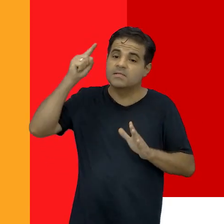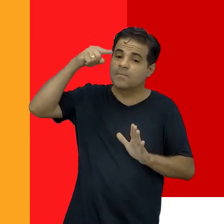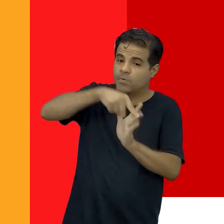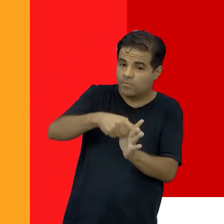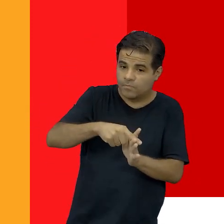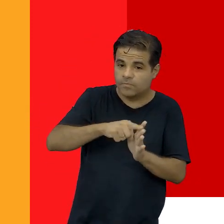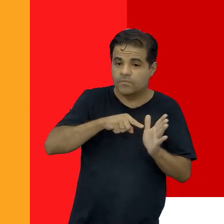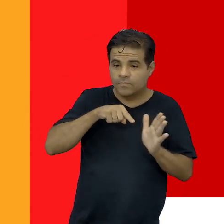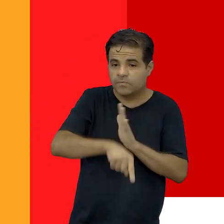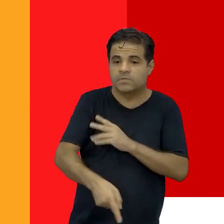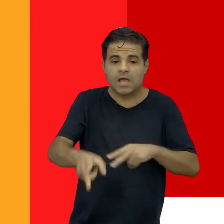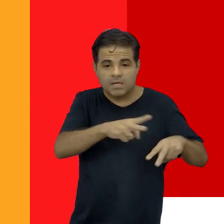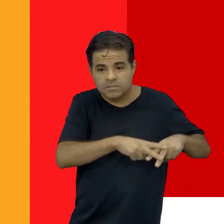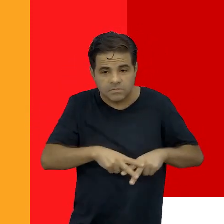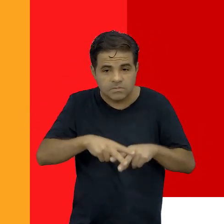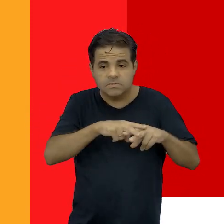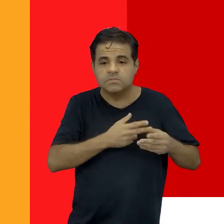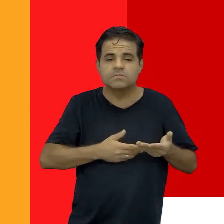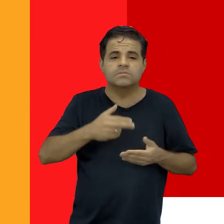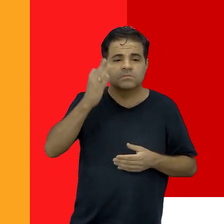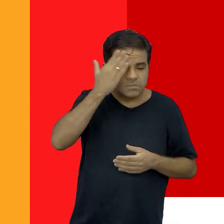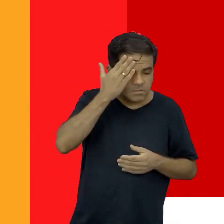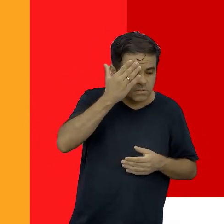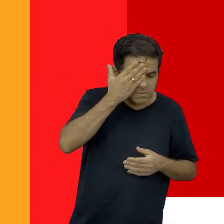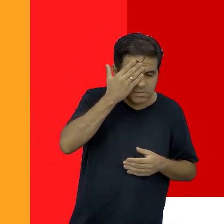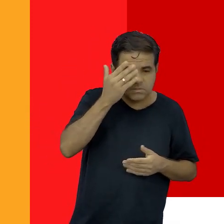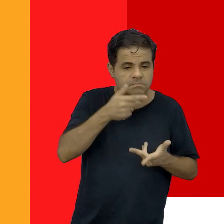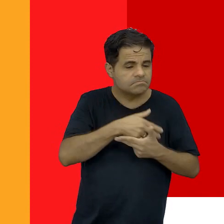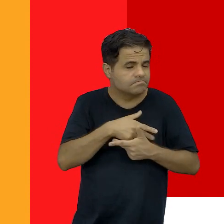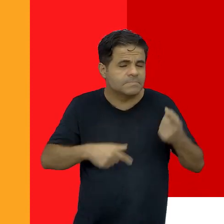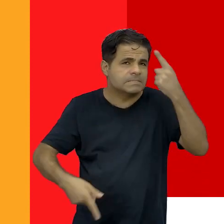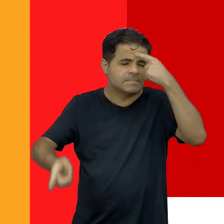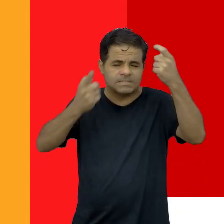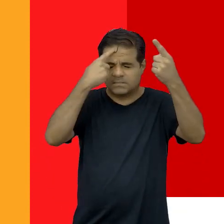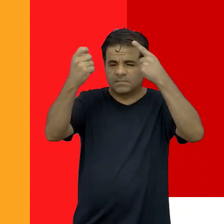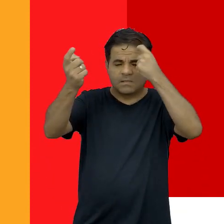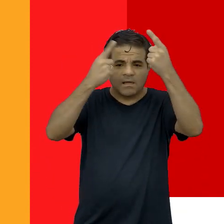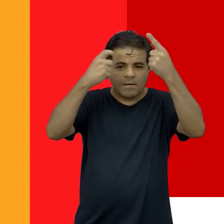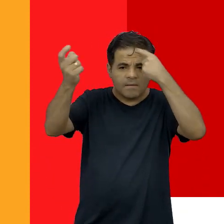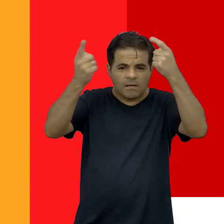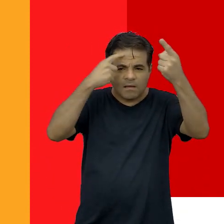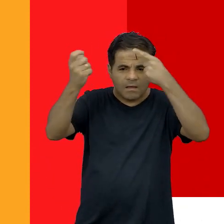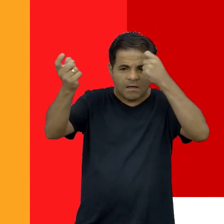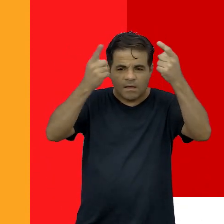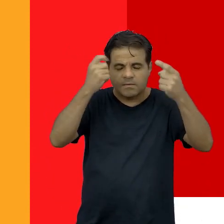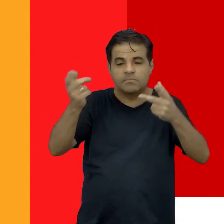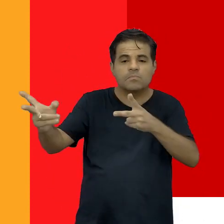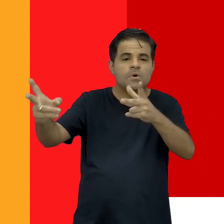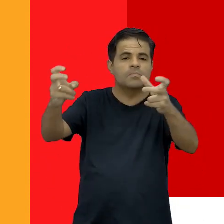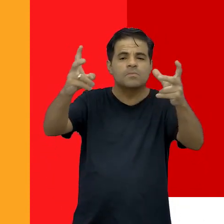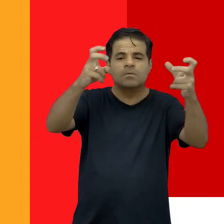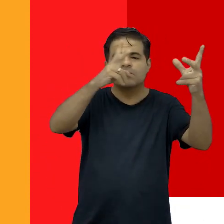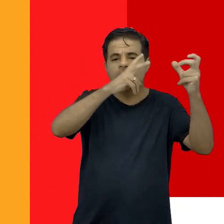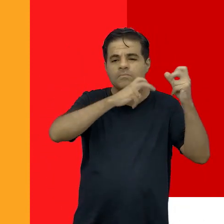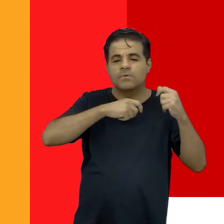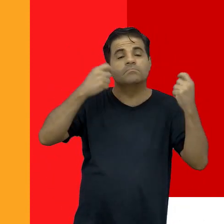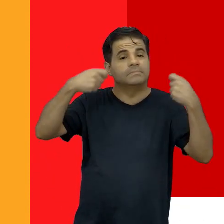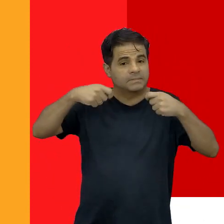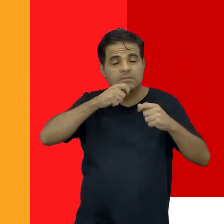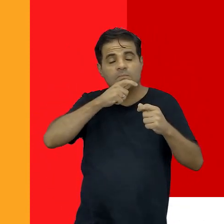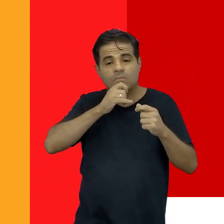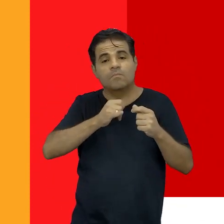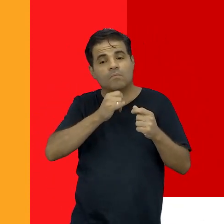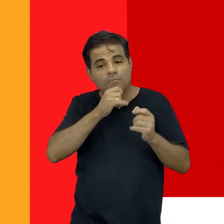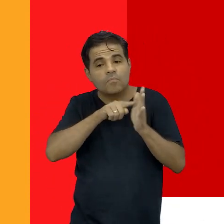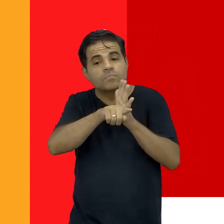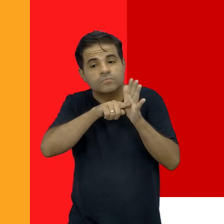ou queira recuperar alguns saberes, né, algumas ideias, algumas concepções, é bom consultar o